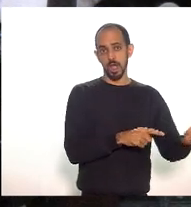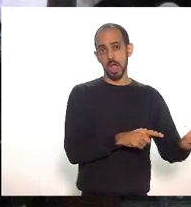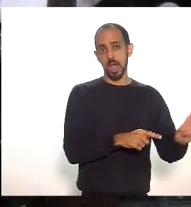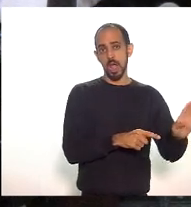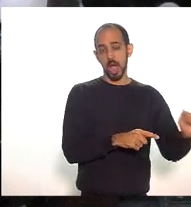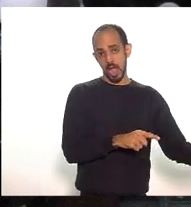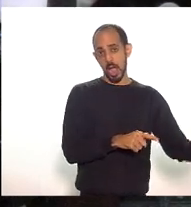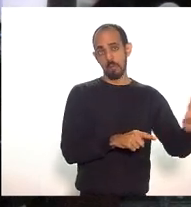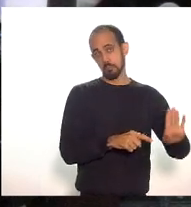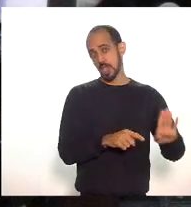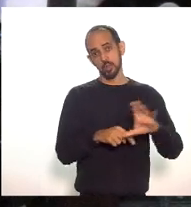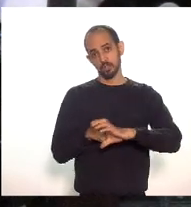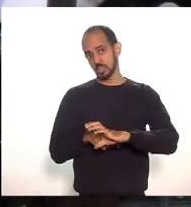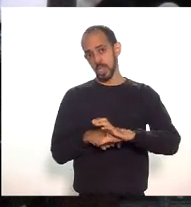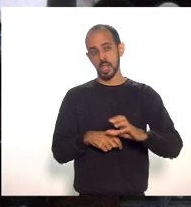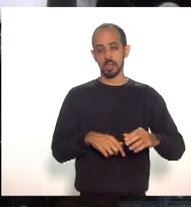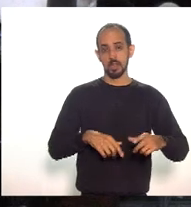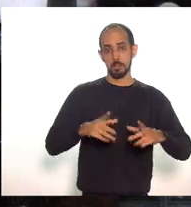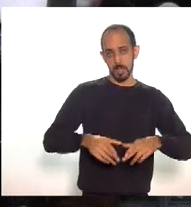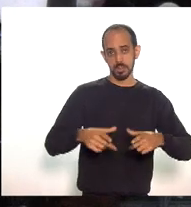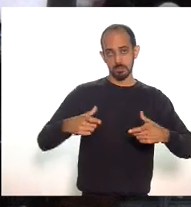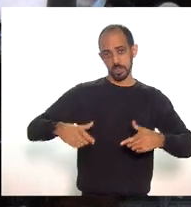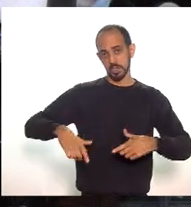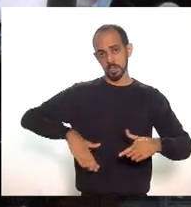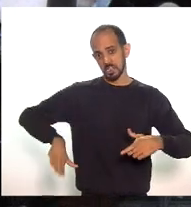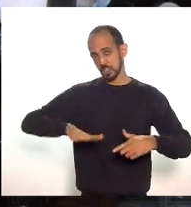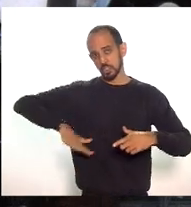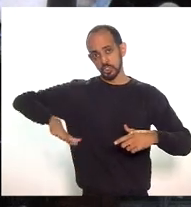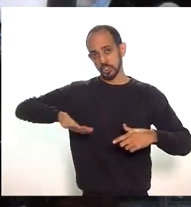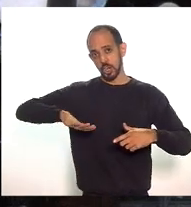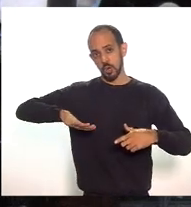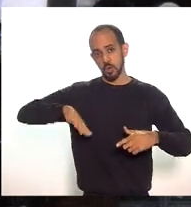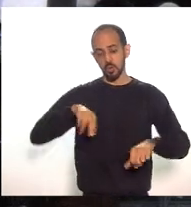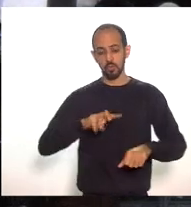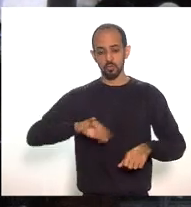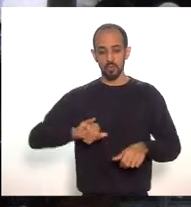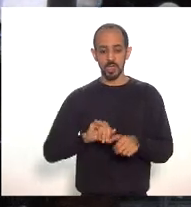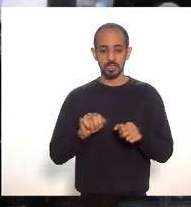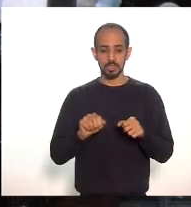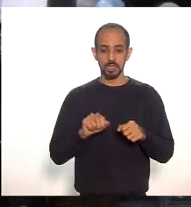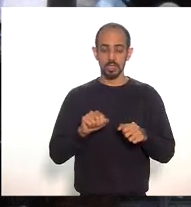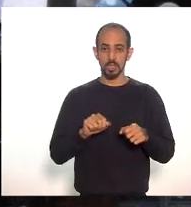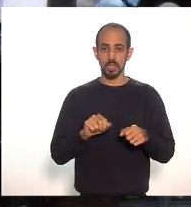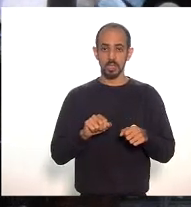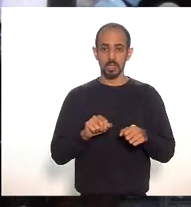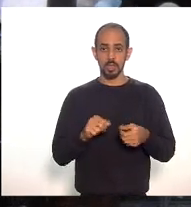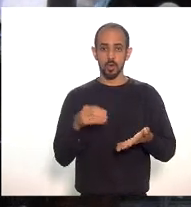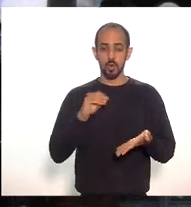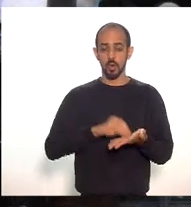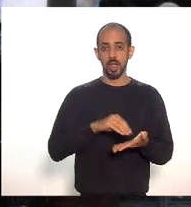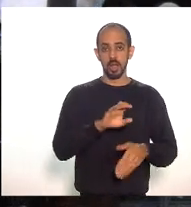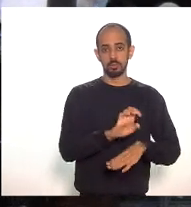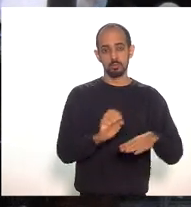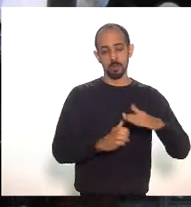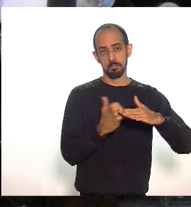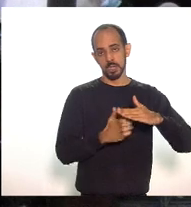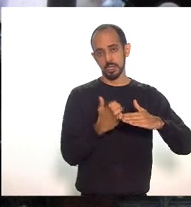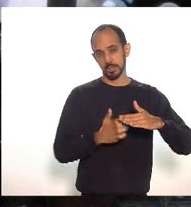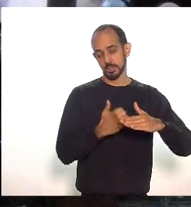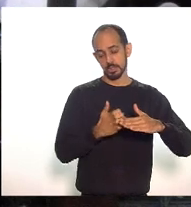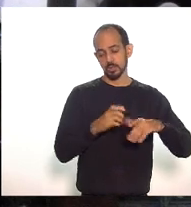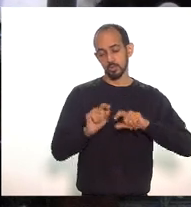na região e é se vai ser instalado uma empresa eu entendo o que pode